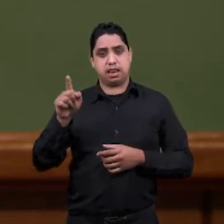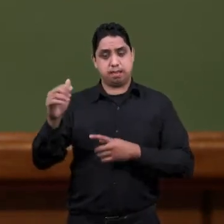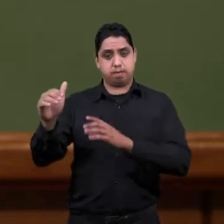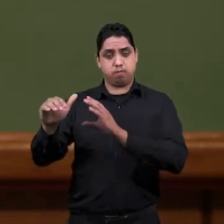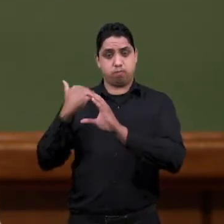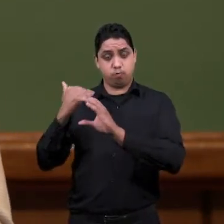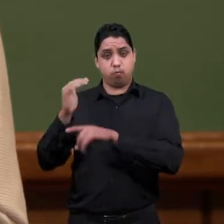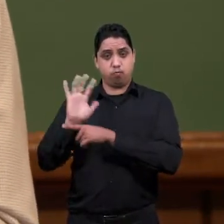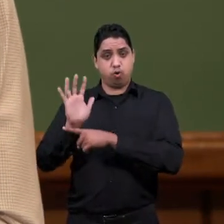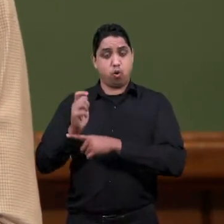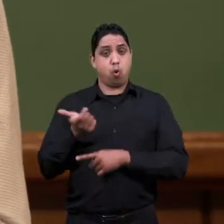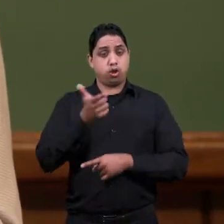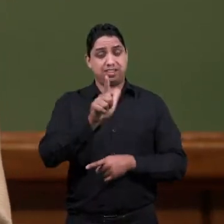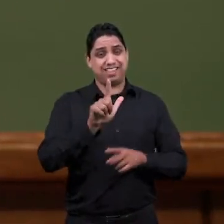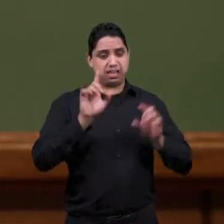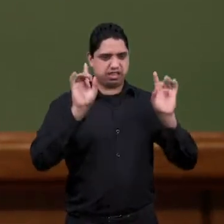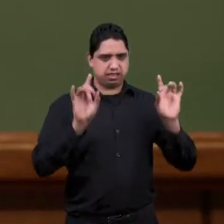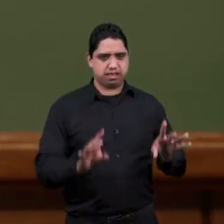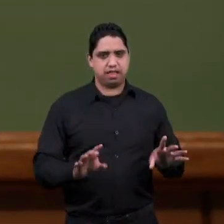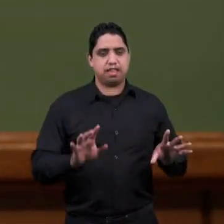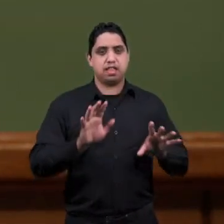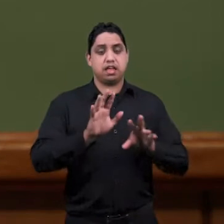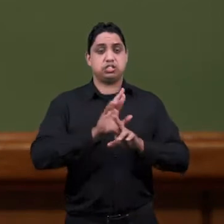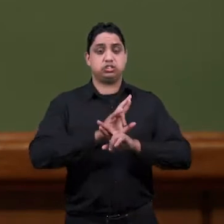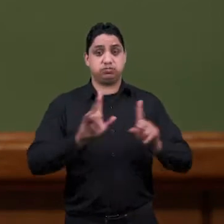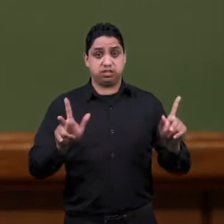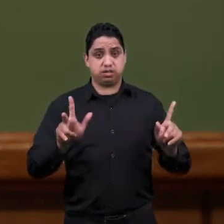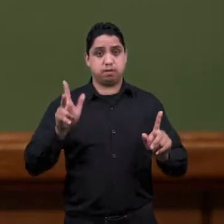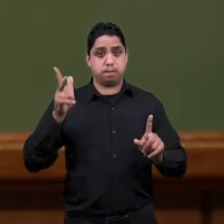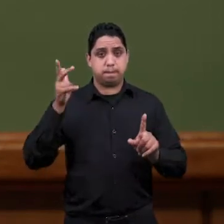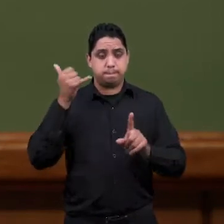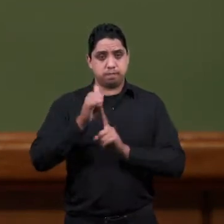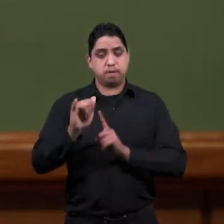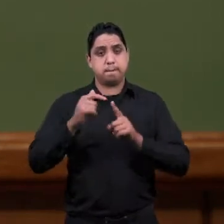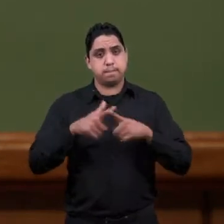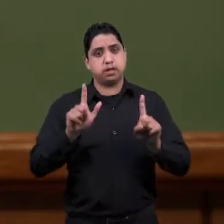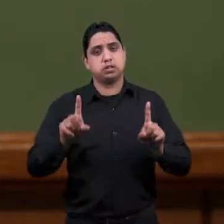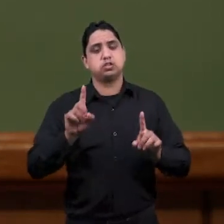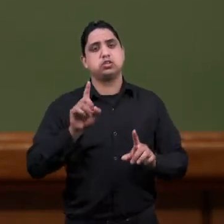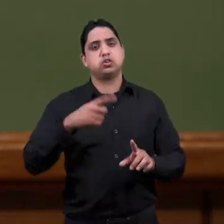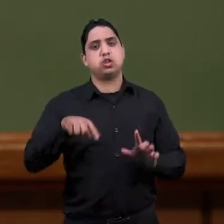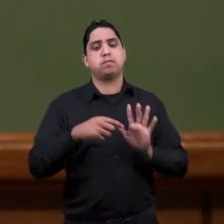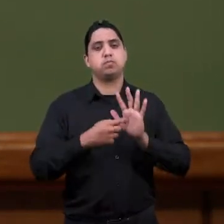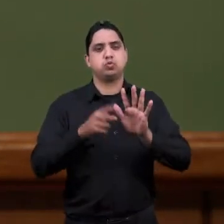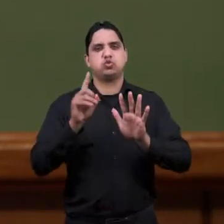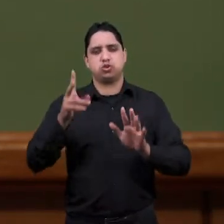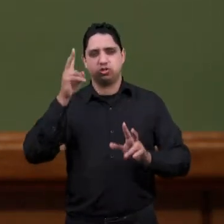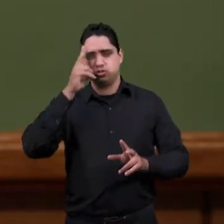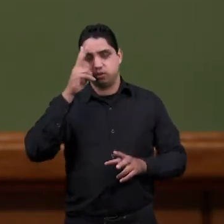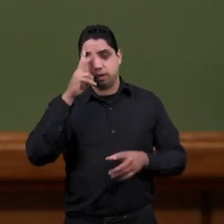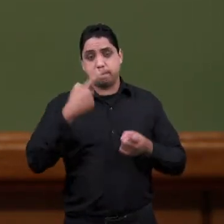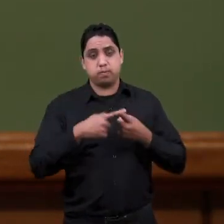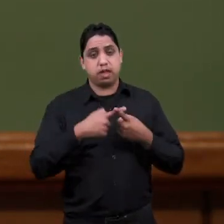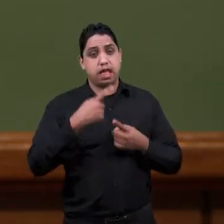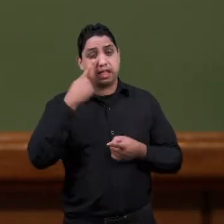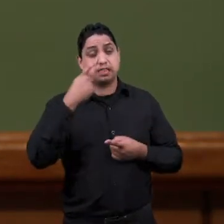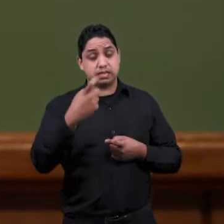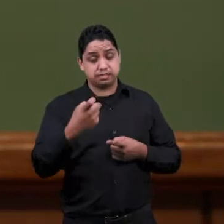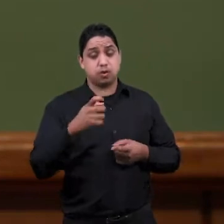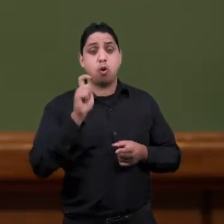outro vídeo especificamente sobre a diferença profética. Mas nós abordamos esse aspecto porque a irmã